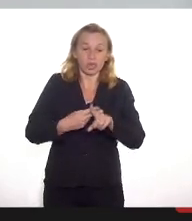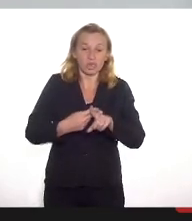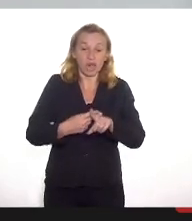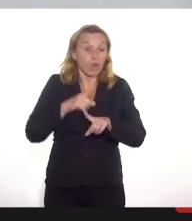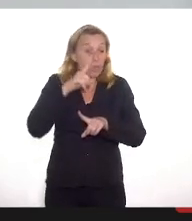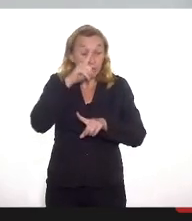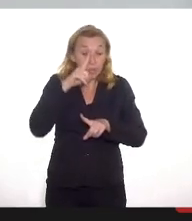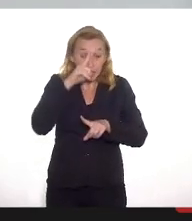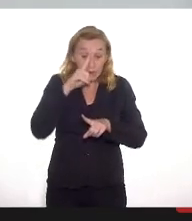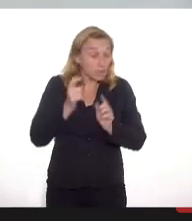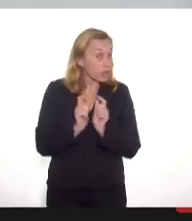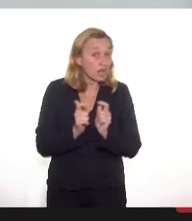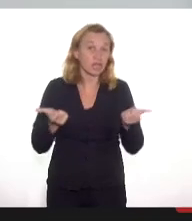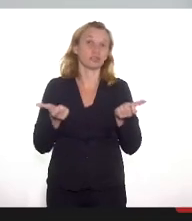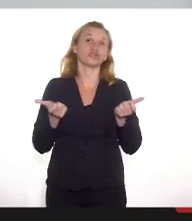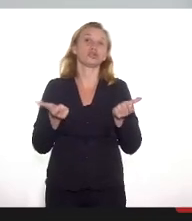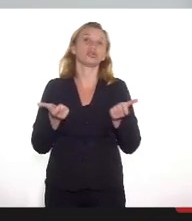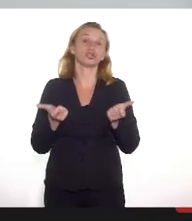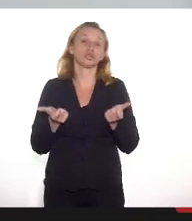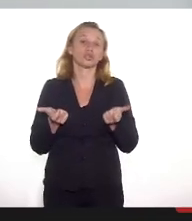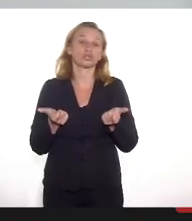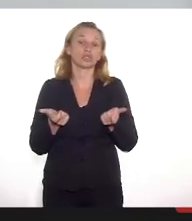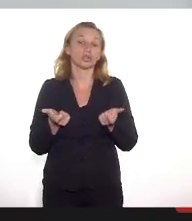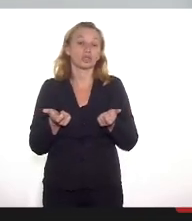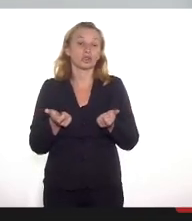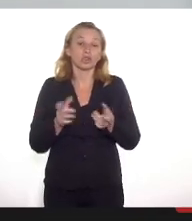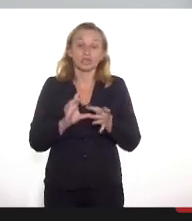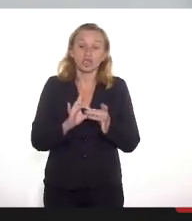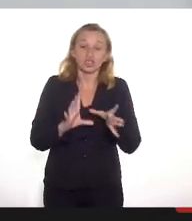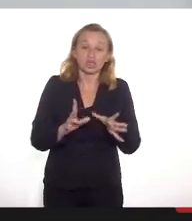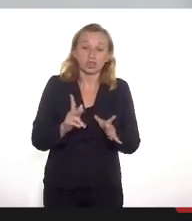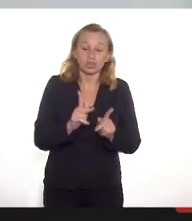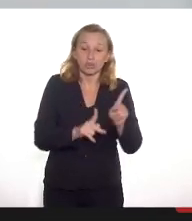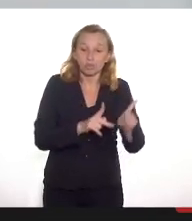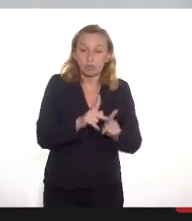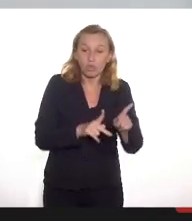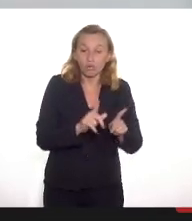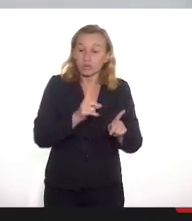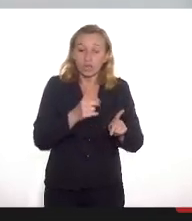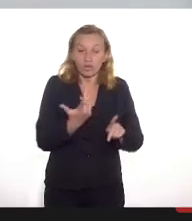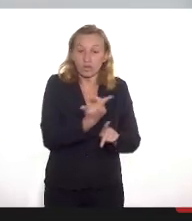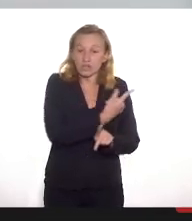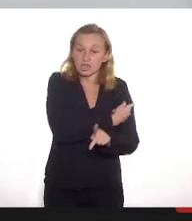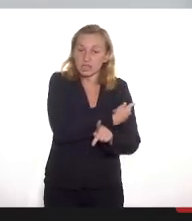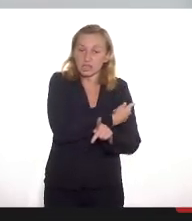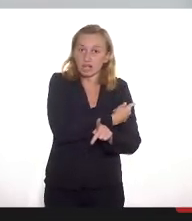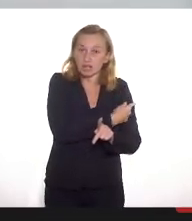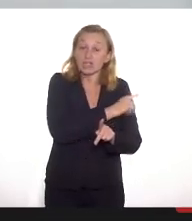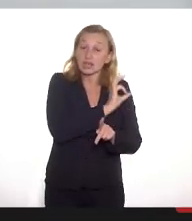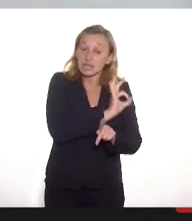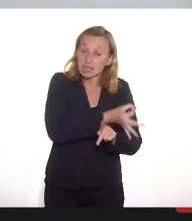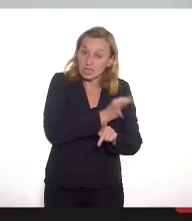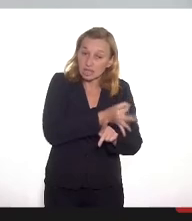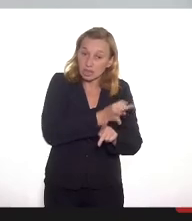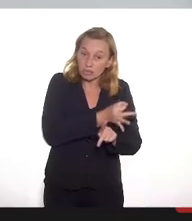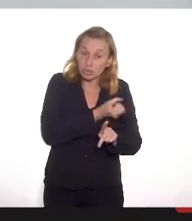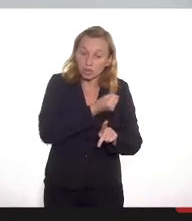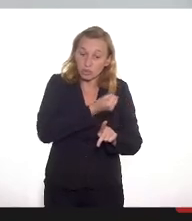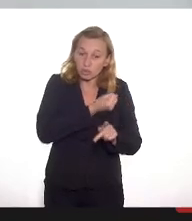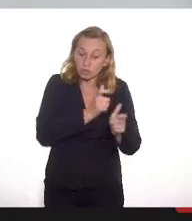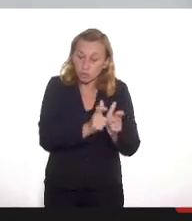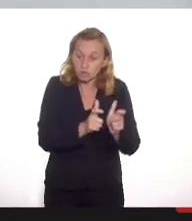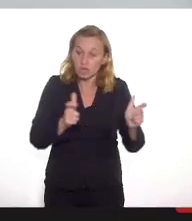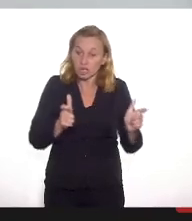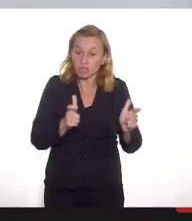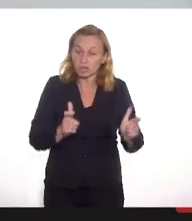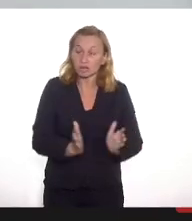disso é muito grande o risco é muito grande a gente está deixando populações não vacinado sessão de faz a população mais